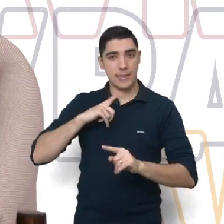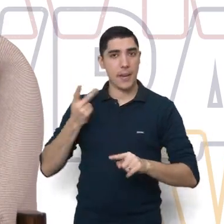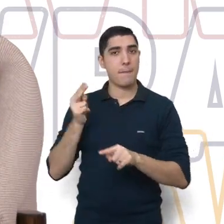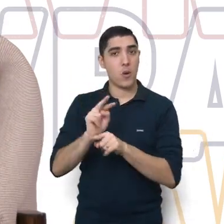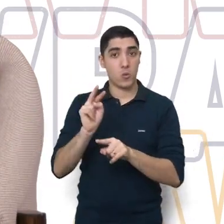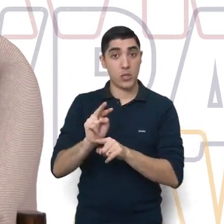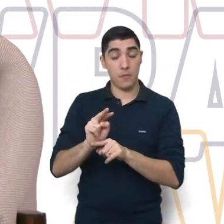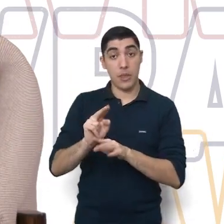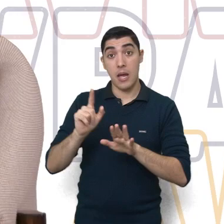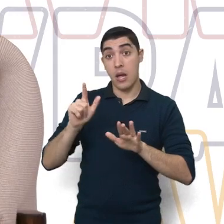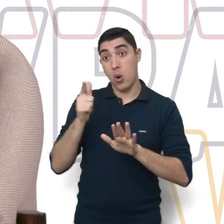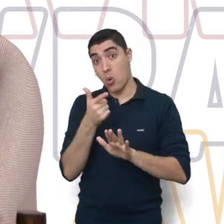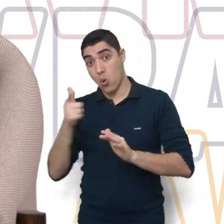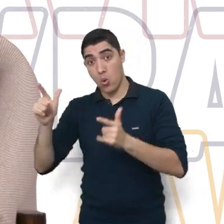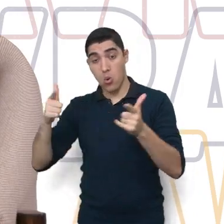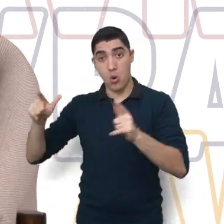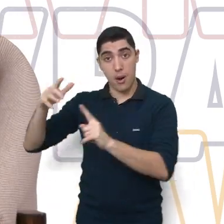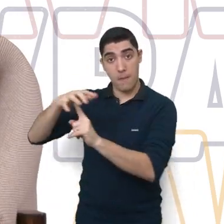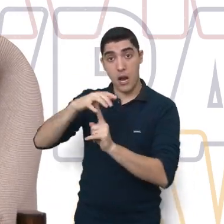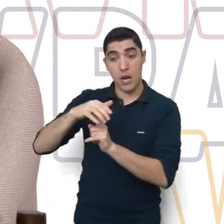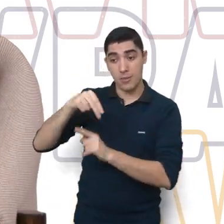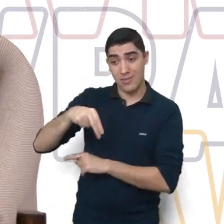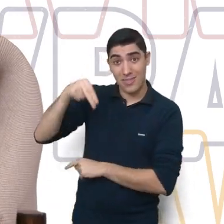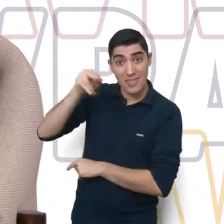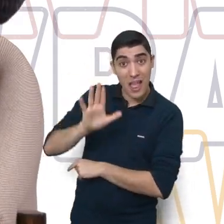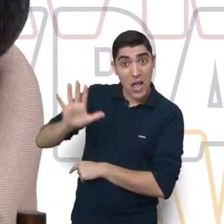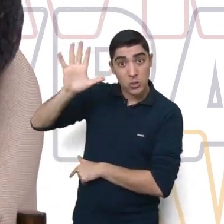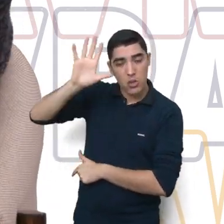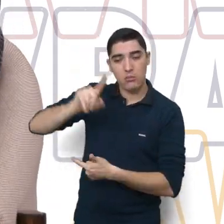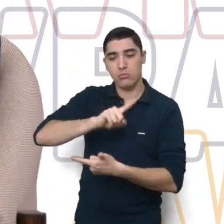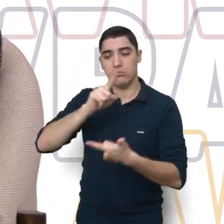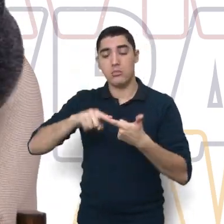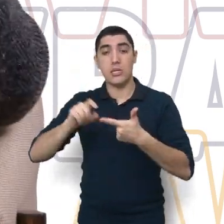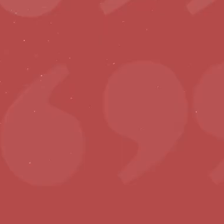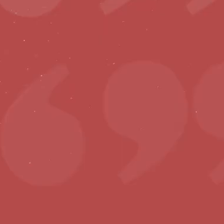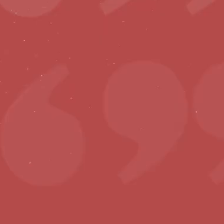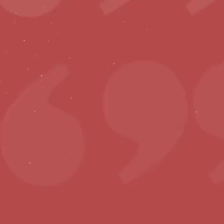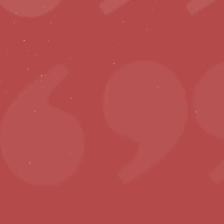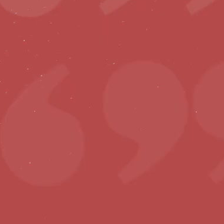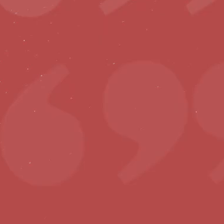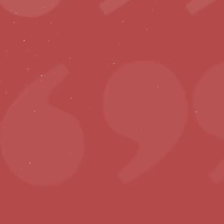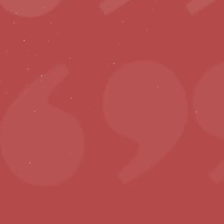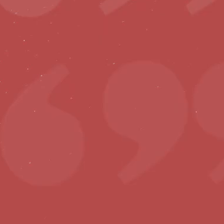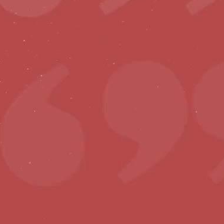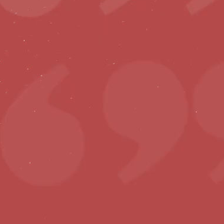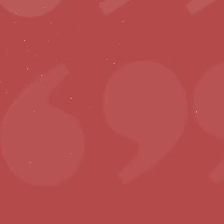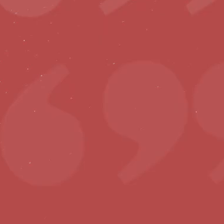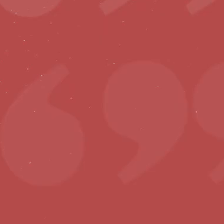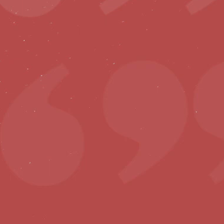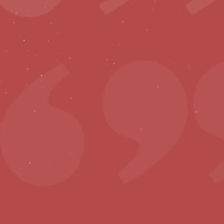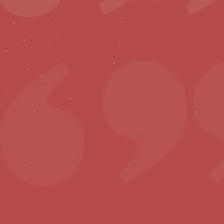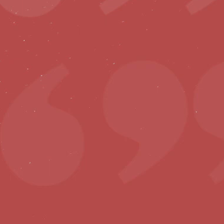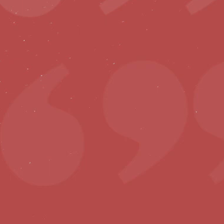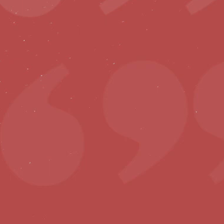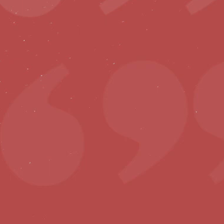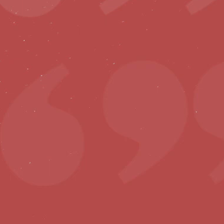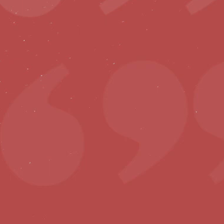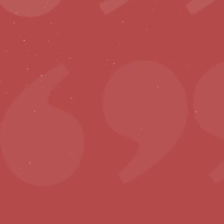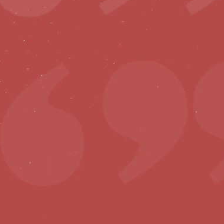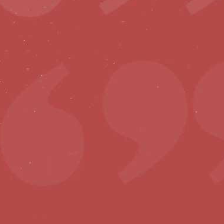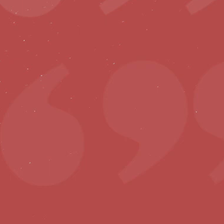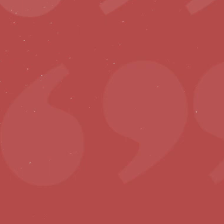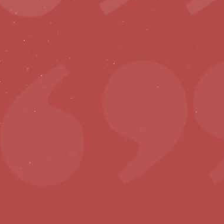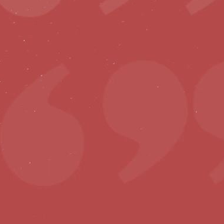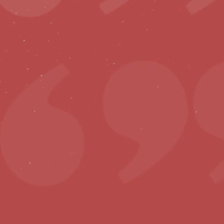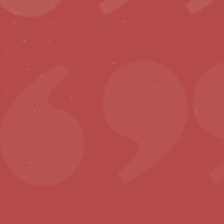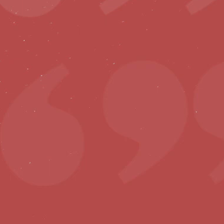nacional e estadual Então a gente tem essa questão Quais são as principais maneiras de